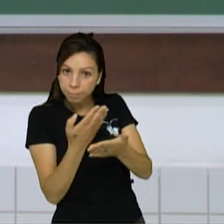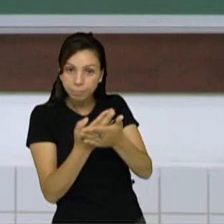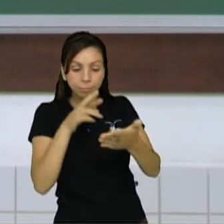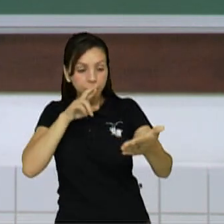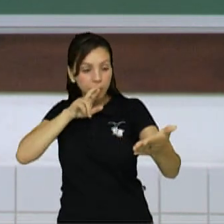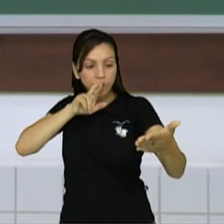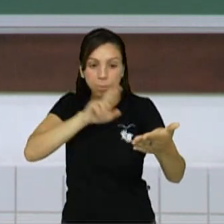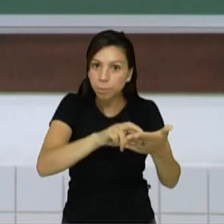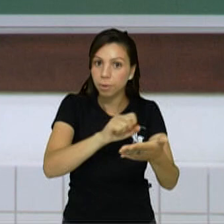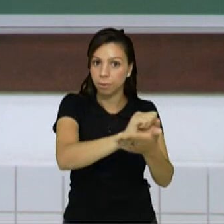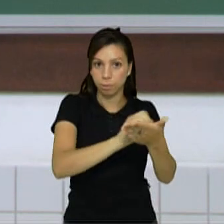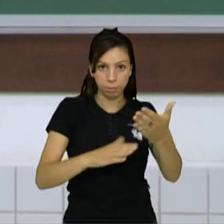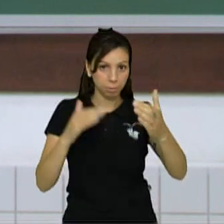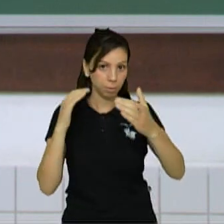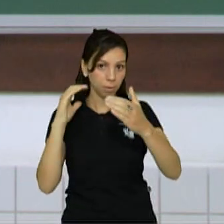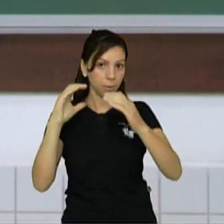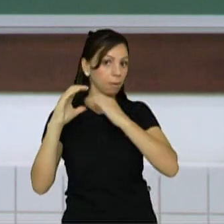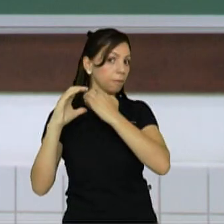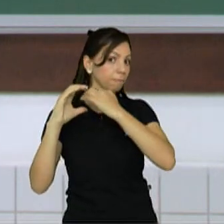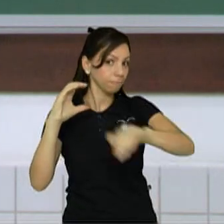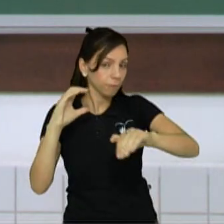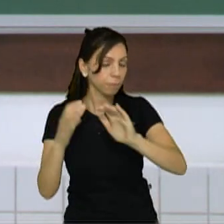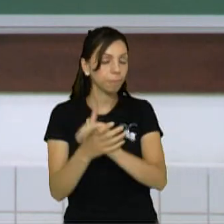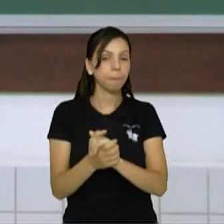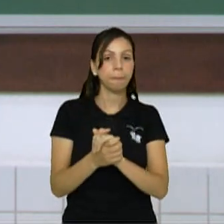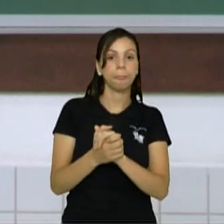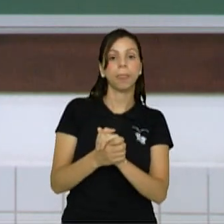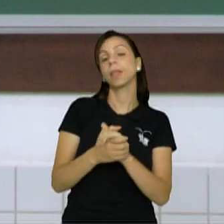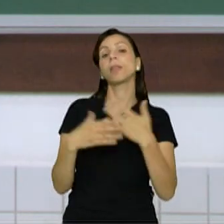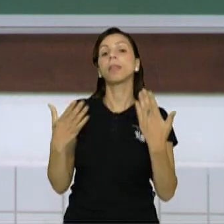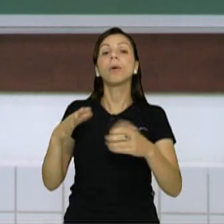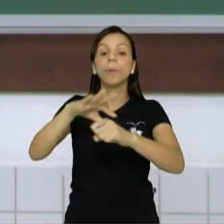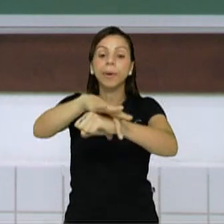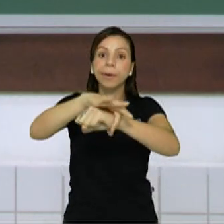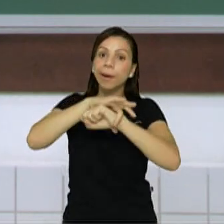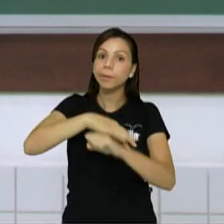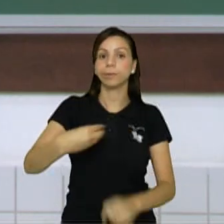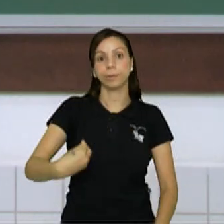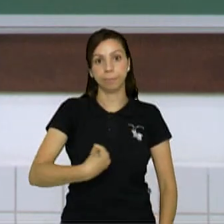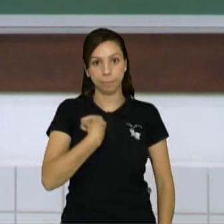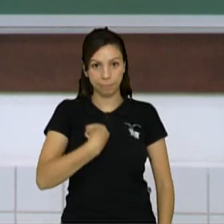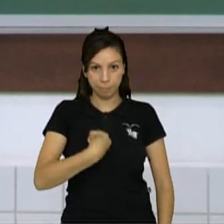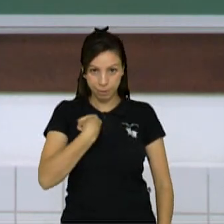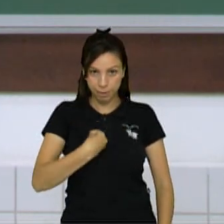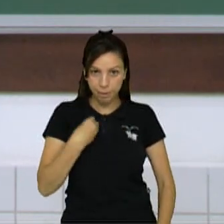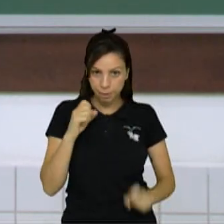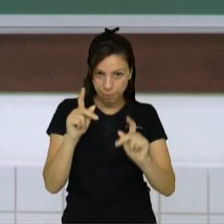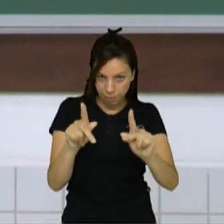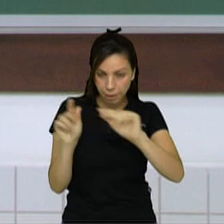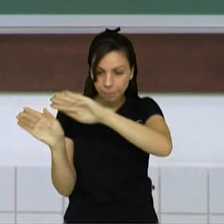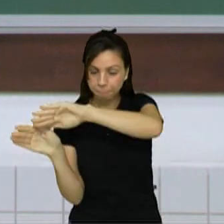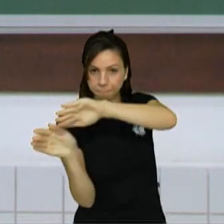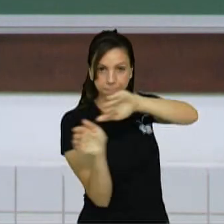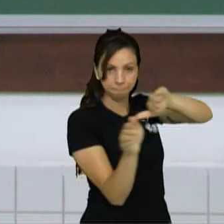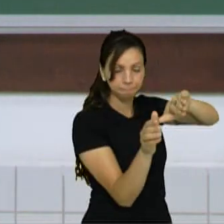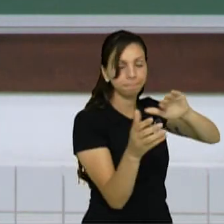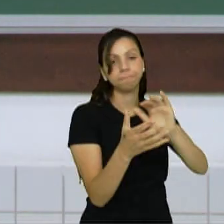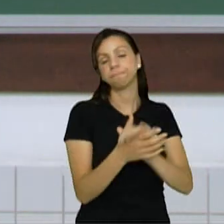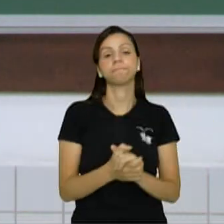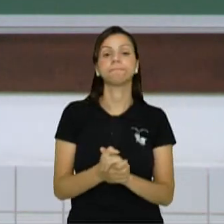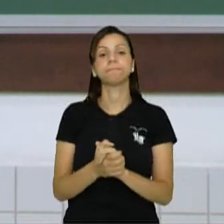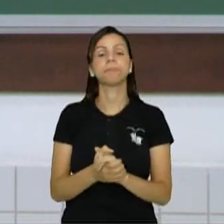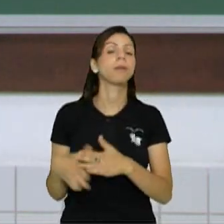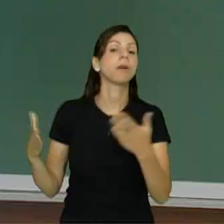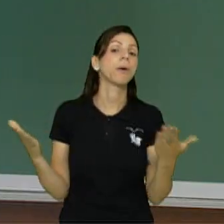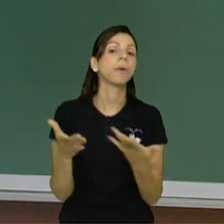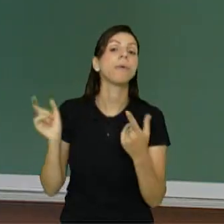responder a atividade e enviar. Dessa forma, a sua presença vai ficar garantida, beleza? Então vamos